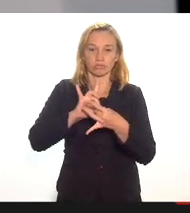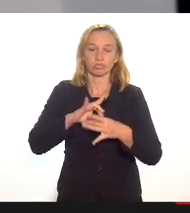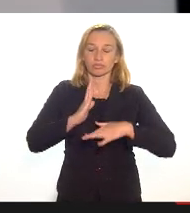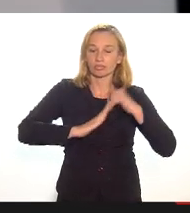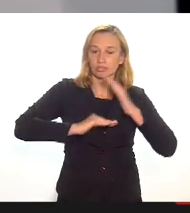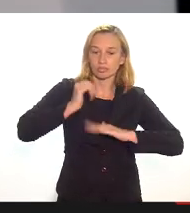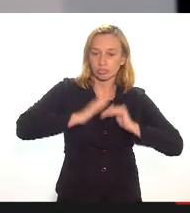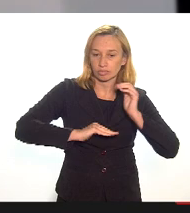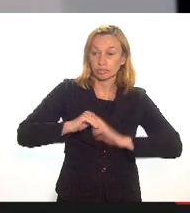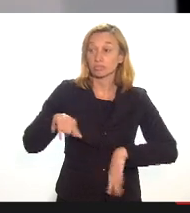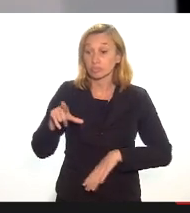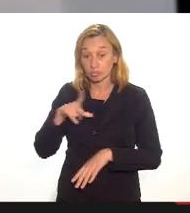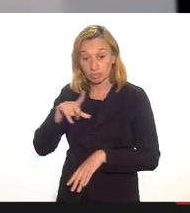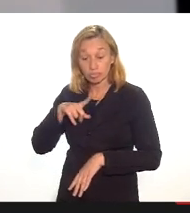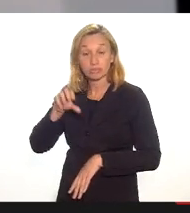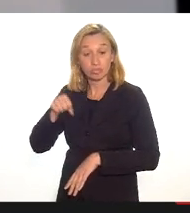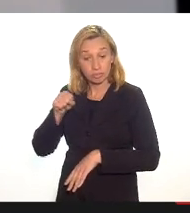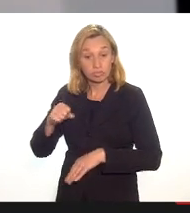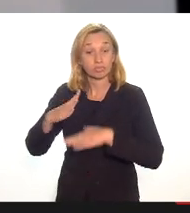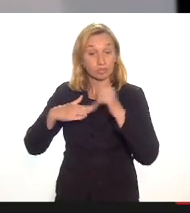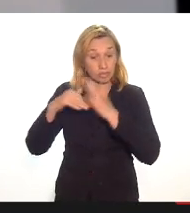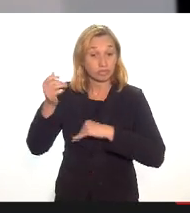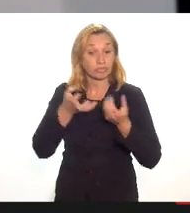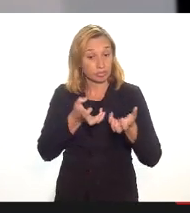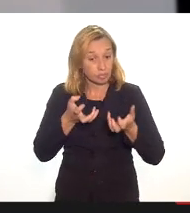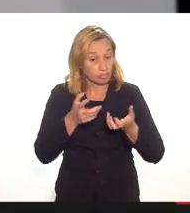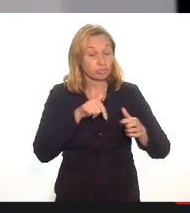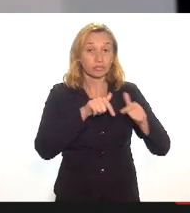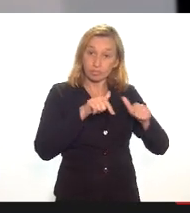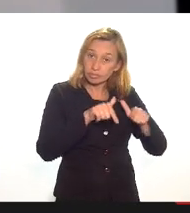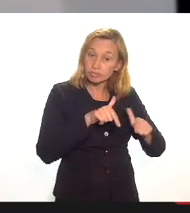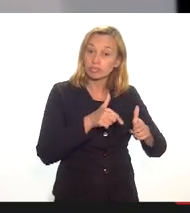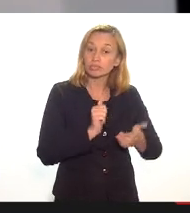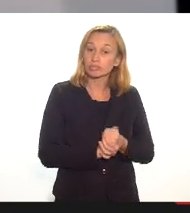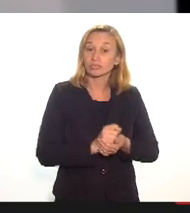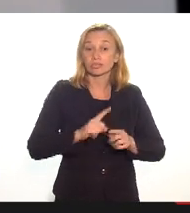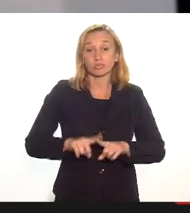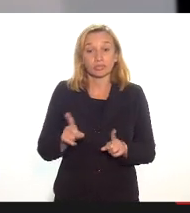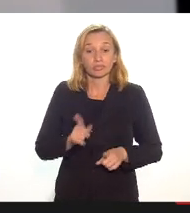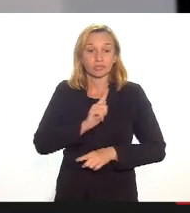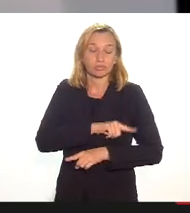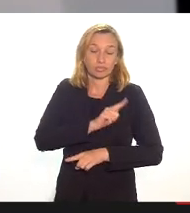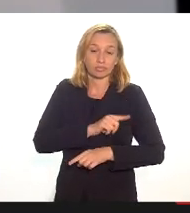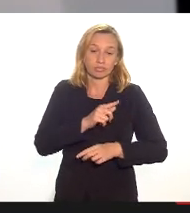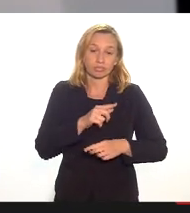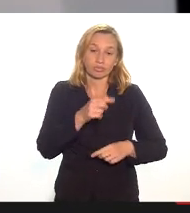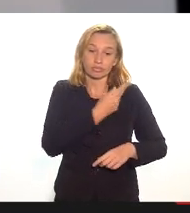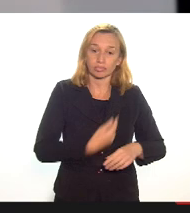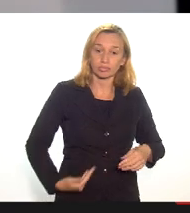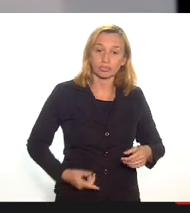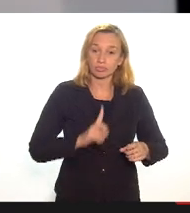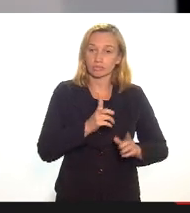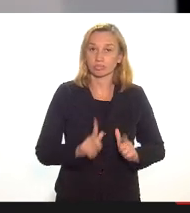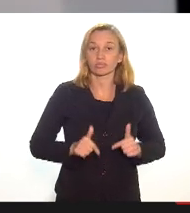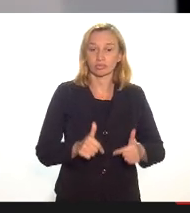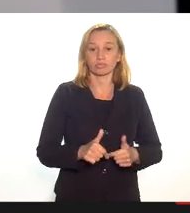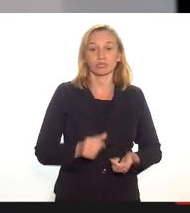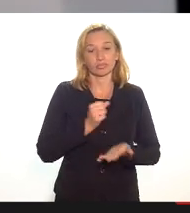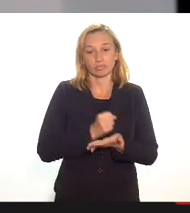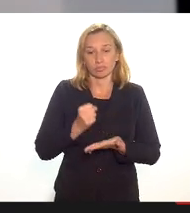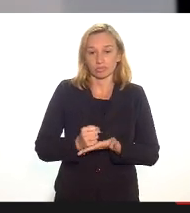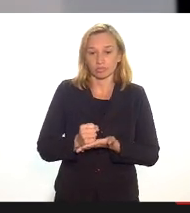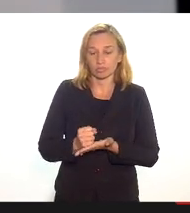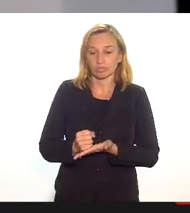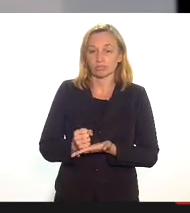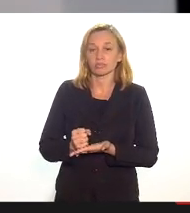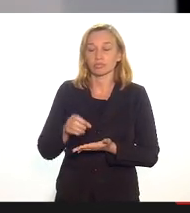profissionais, e eles existem, estão dispostos, querem trabalhar, querem atuar, mas a gestão pública não funciona. E esses contratos com a Rede